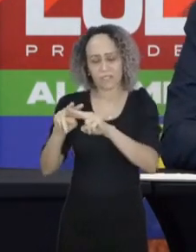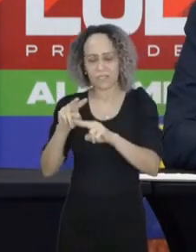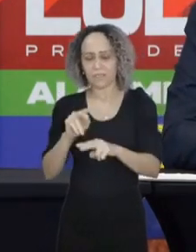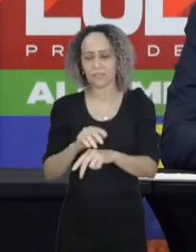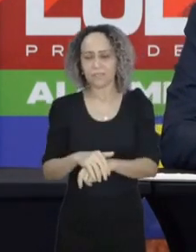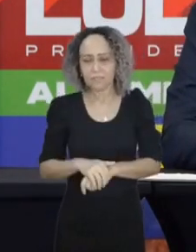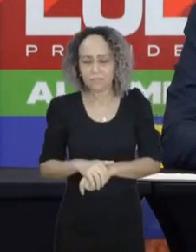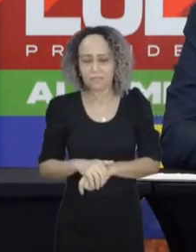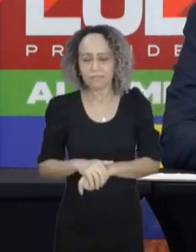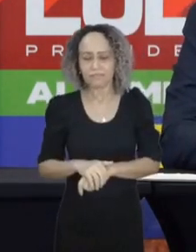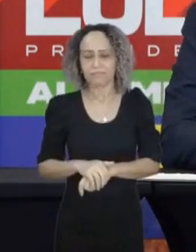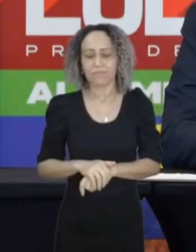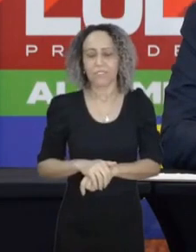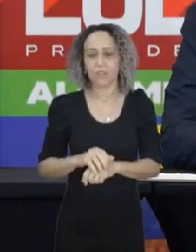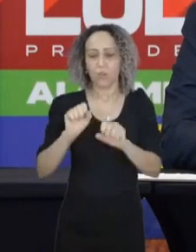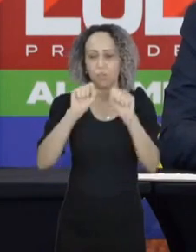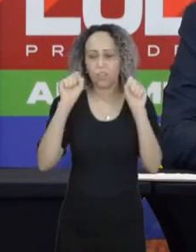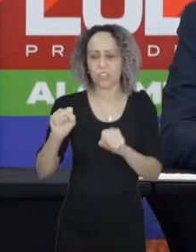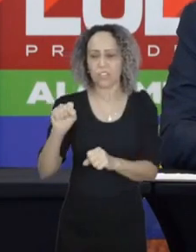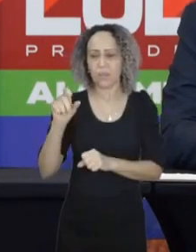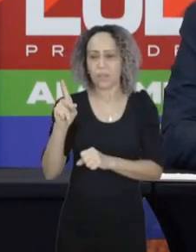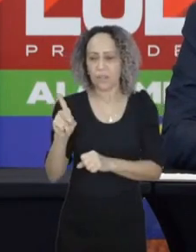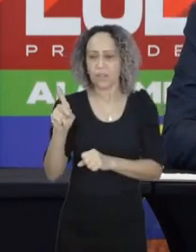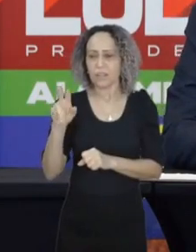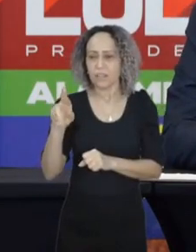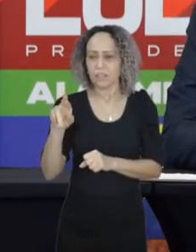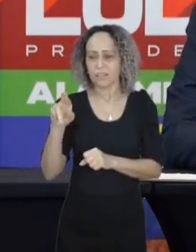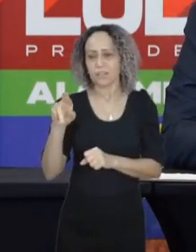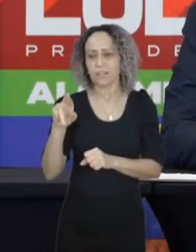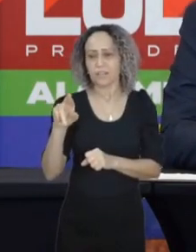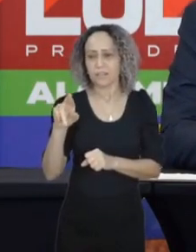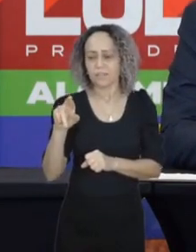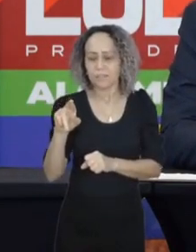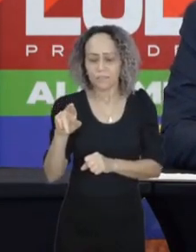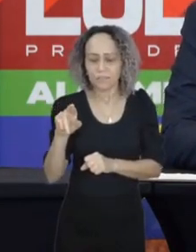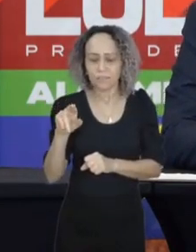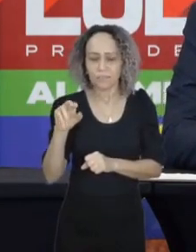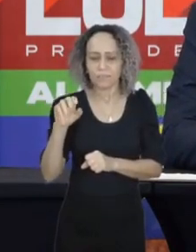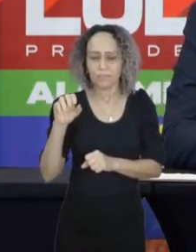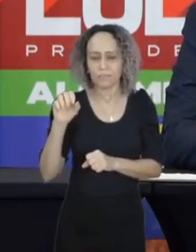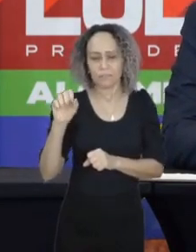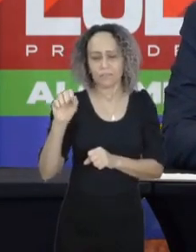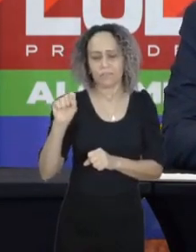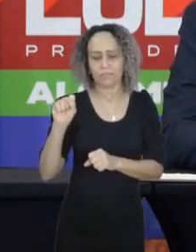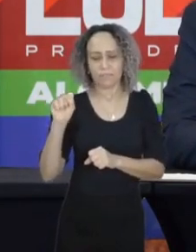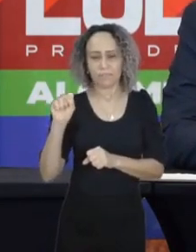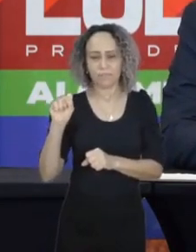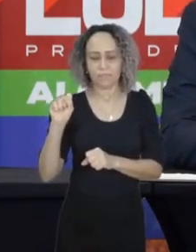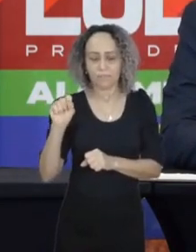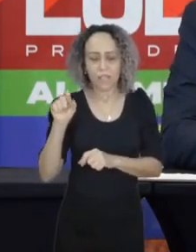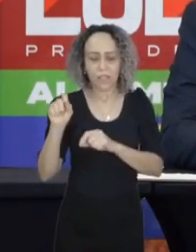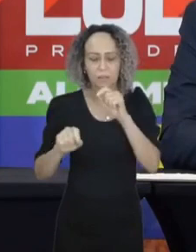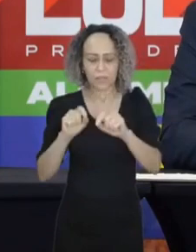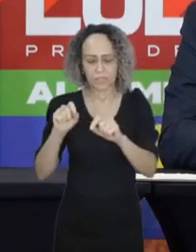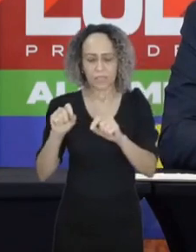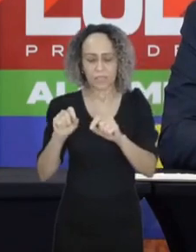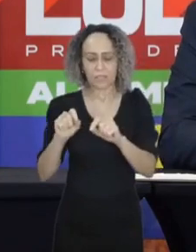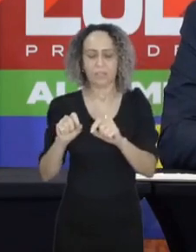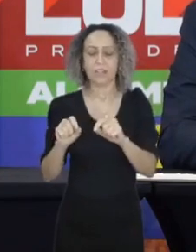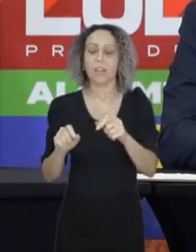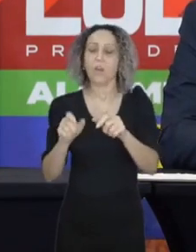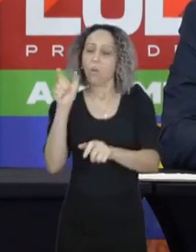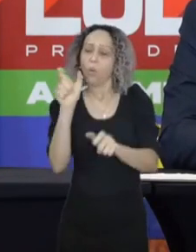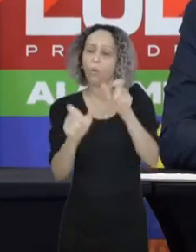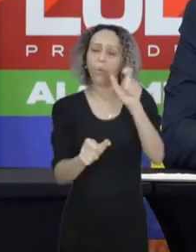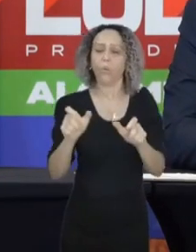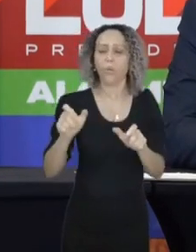fazer esse fundo funcionar de verdade para melhorar a segurança a valorização dos profissionais da Segurança Pública que